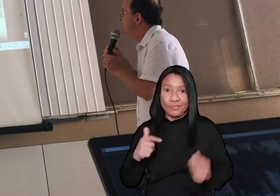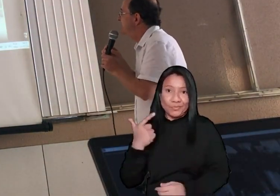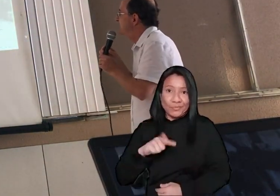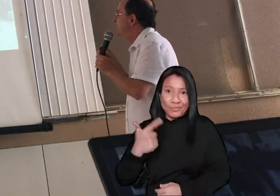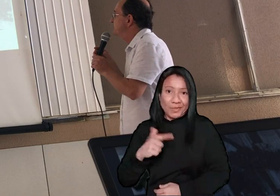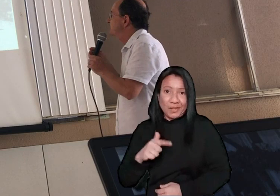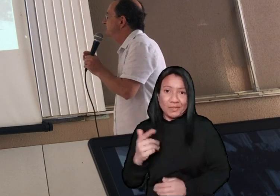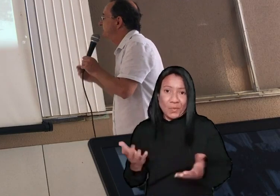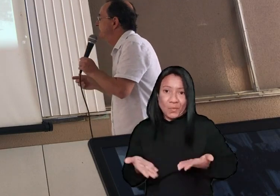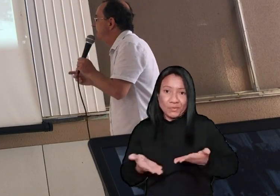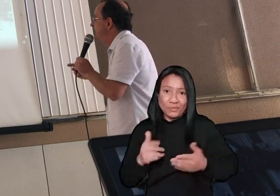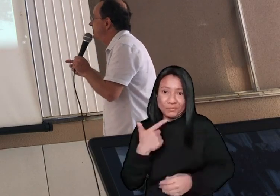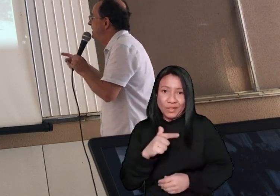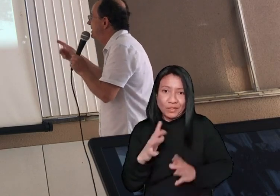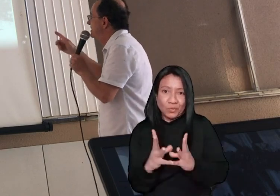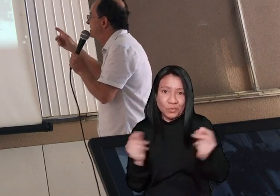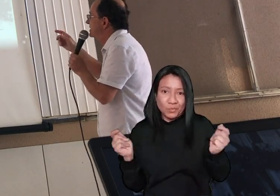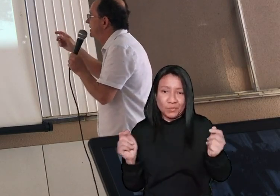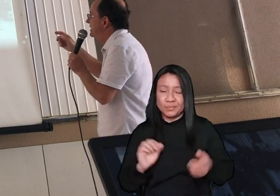Aqui